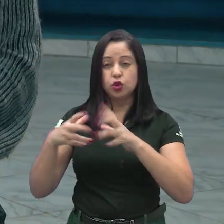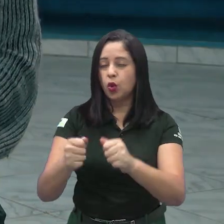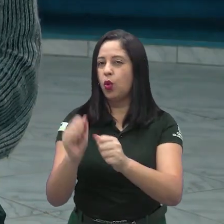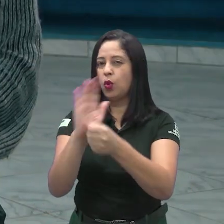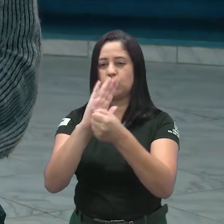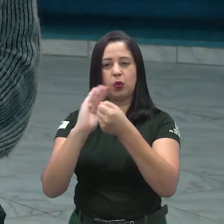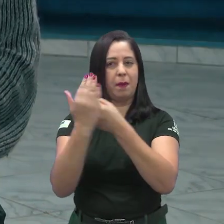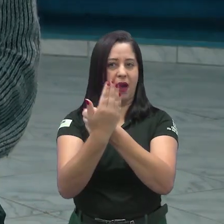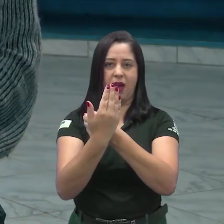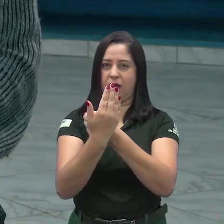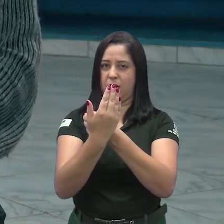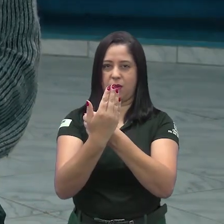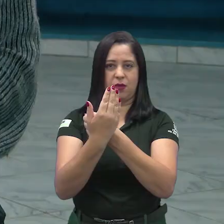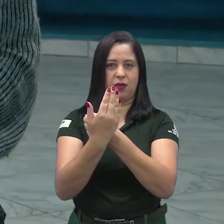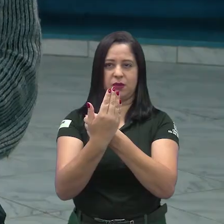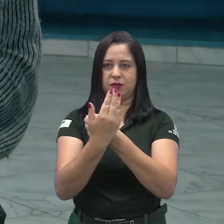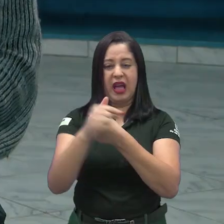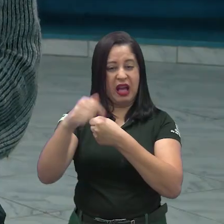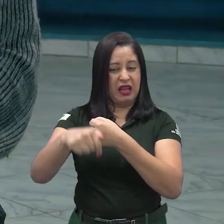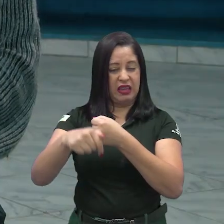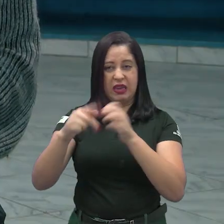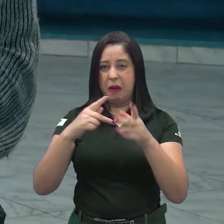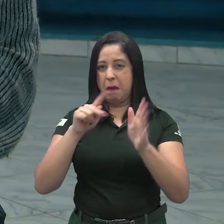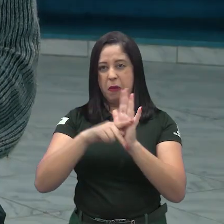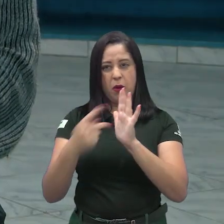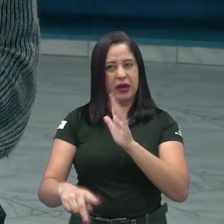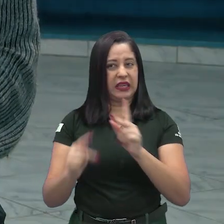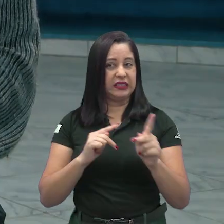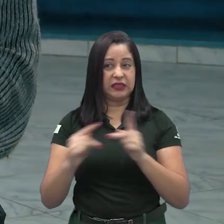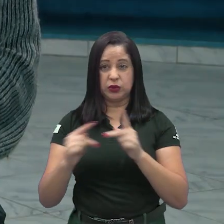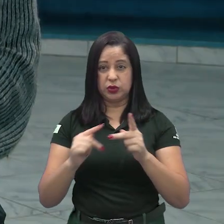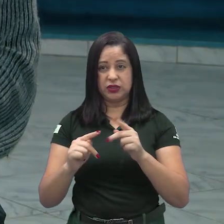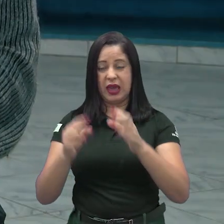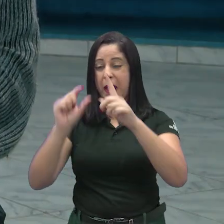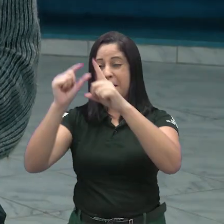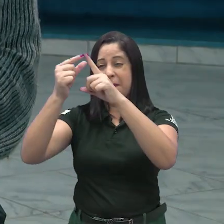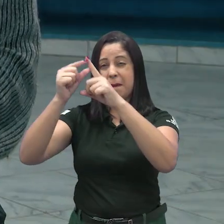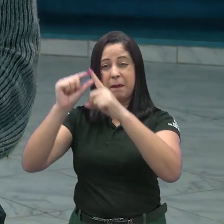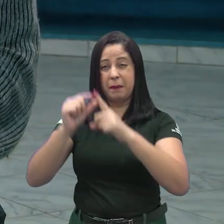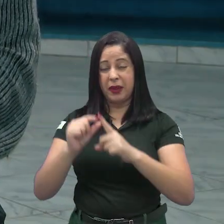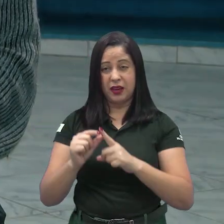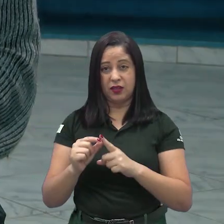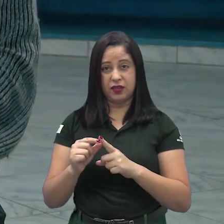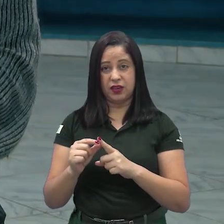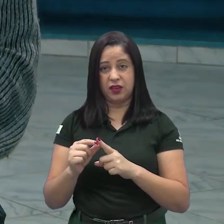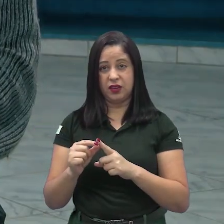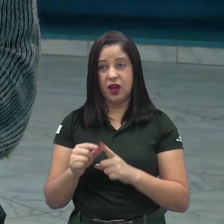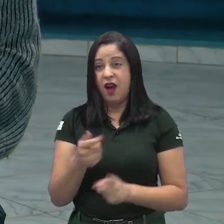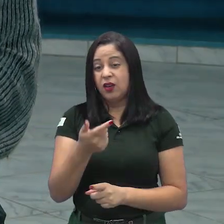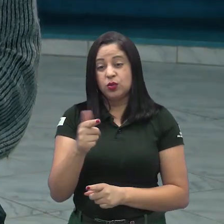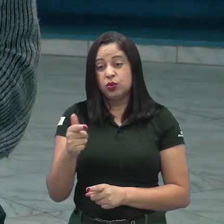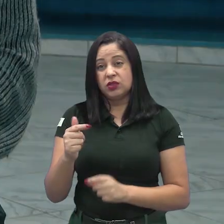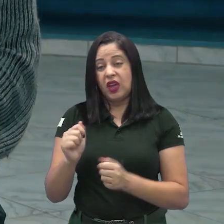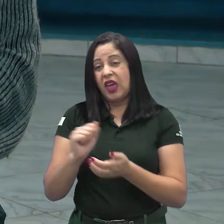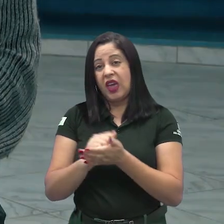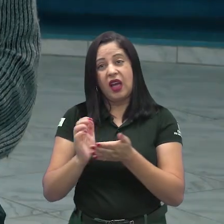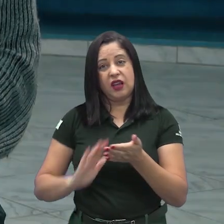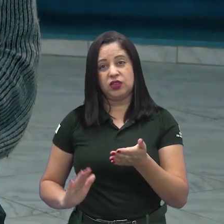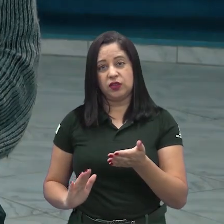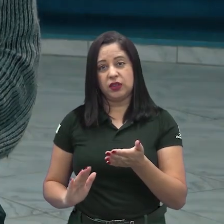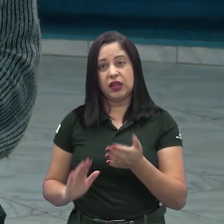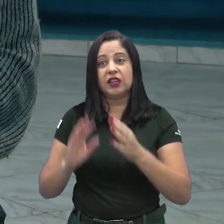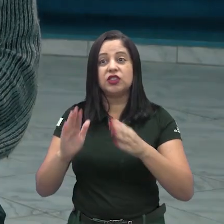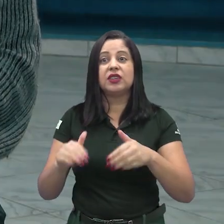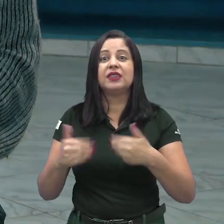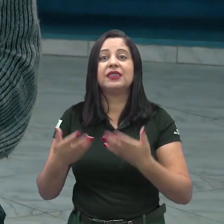só o Banhado, como de São José dos Campos tem muita periferia, que não tem essas atividades. Então que